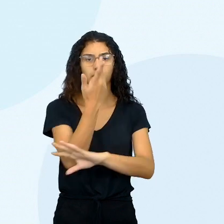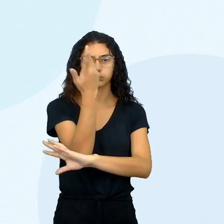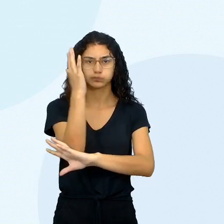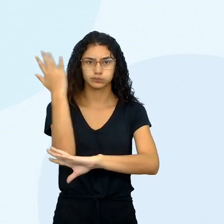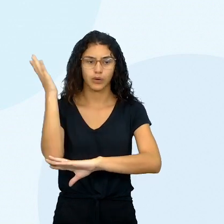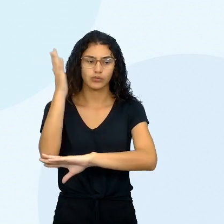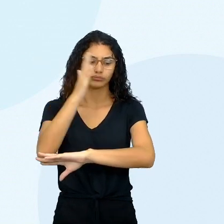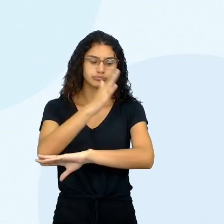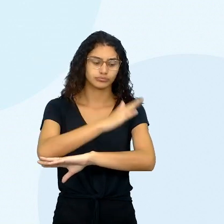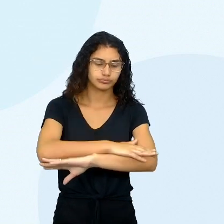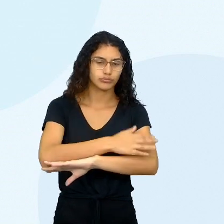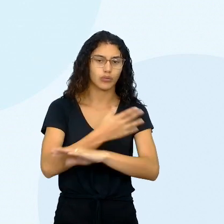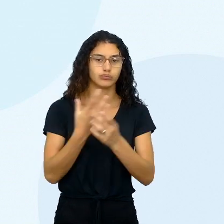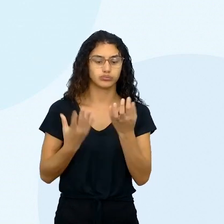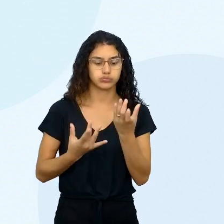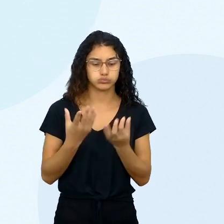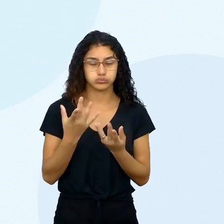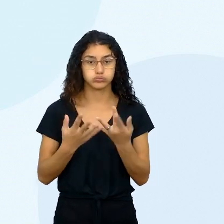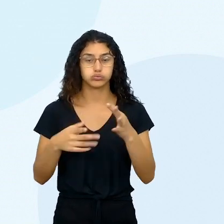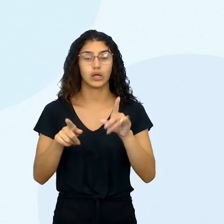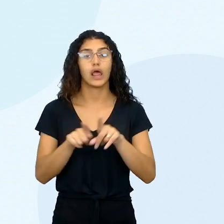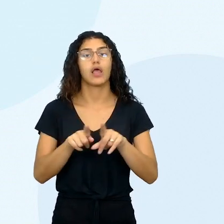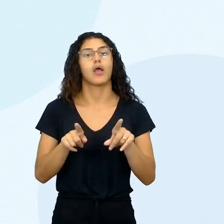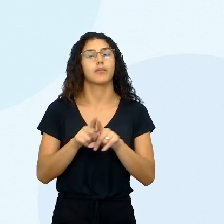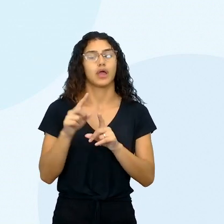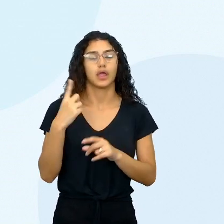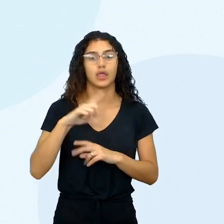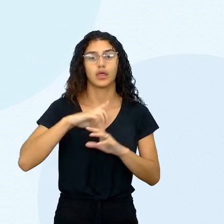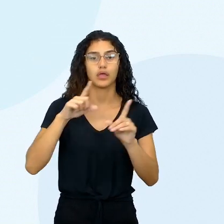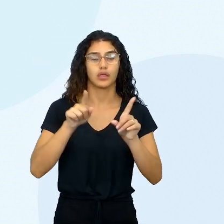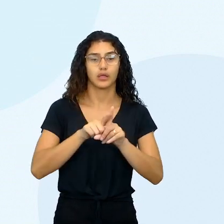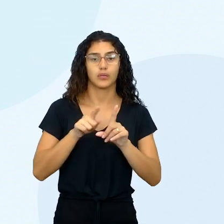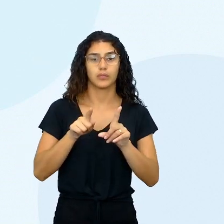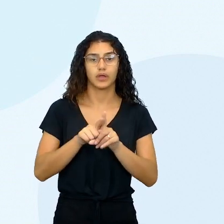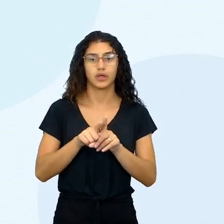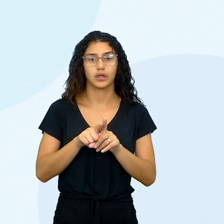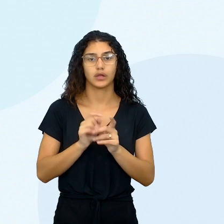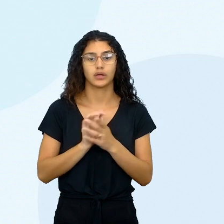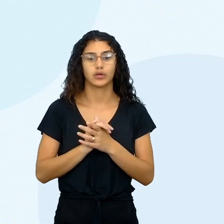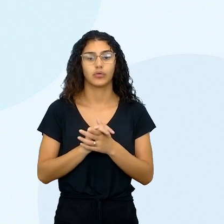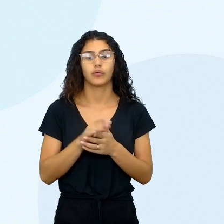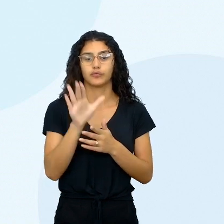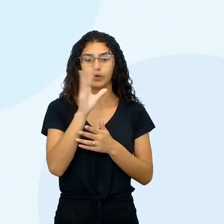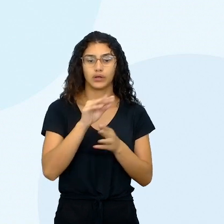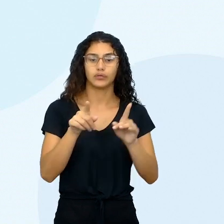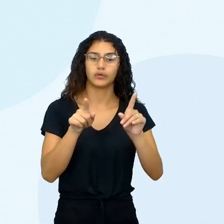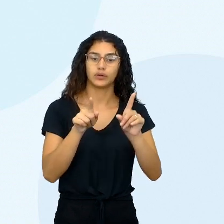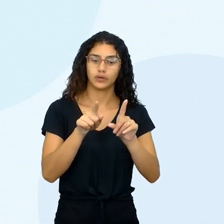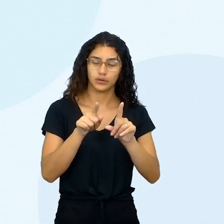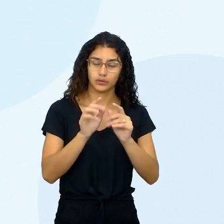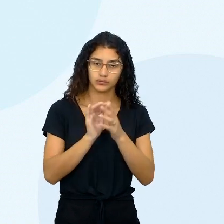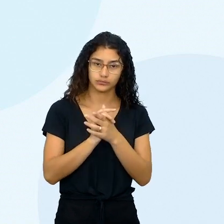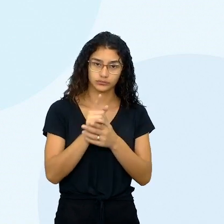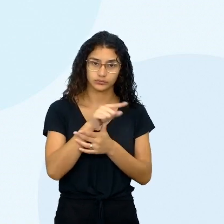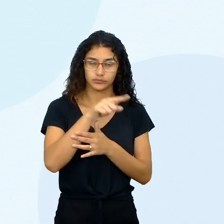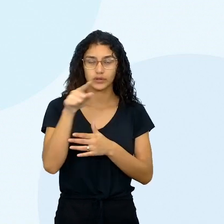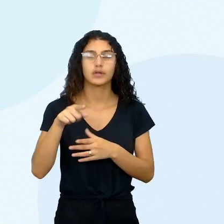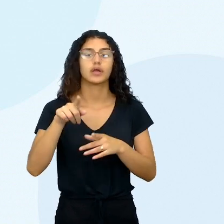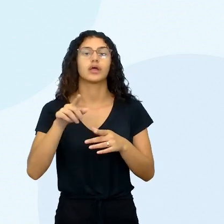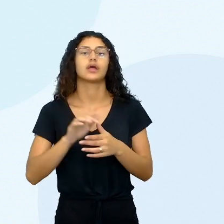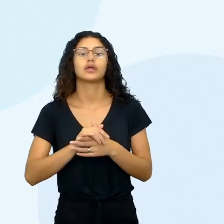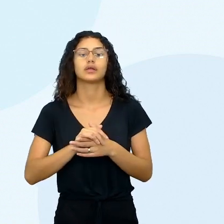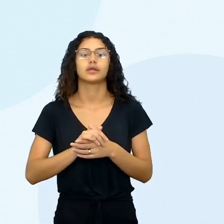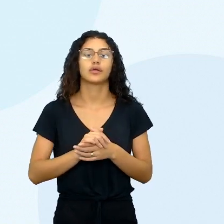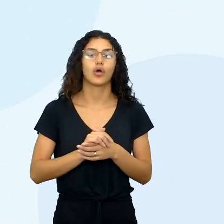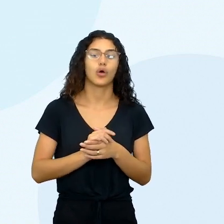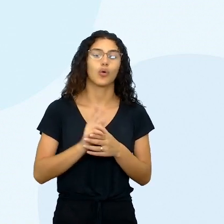dos incêndios florestais, né? A gente tem a questão, que é o que eu estou aqui para falar, né? Dialogar um pouco mais com vocês, da